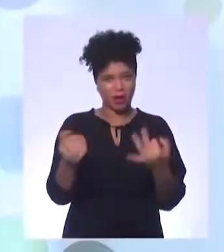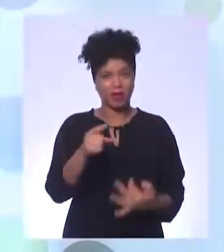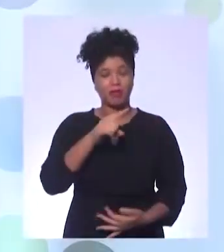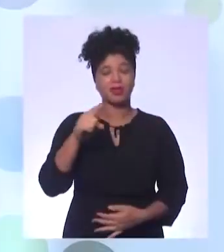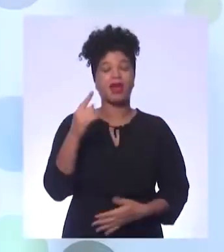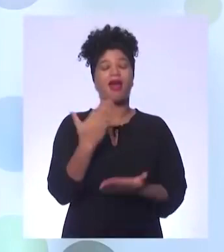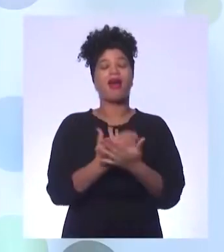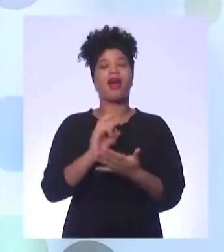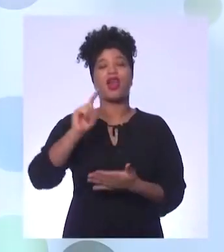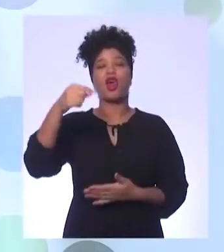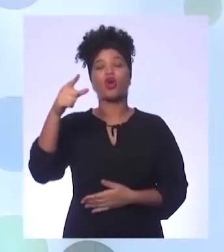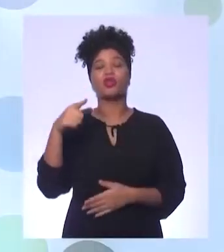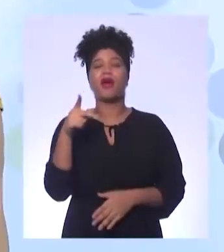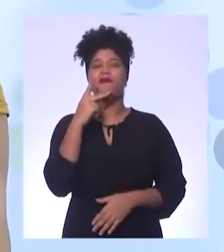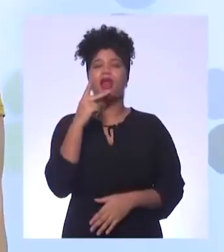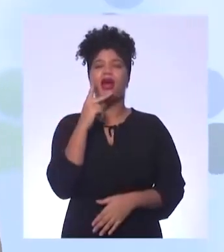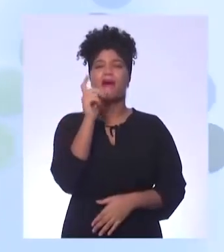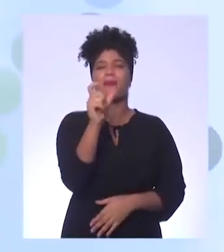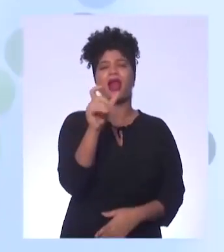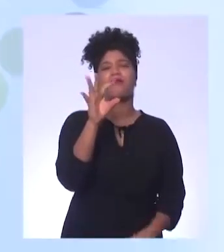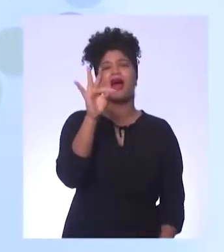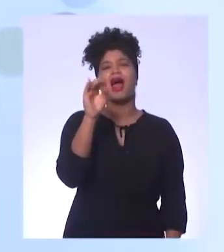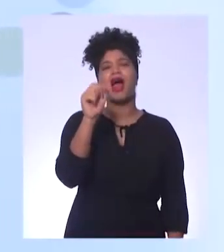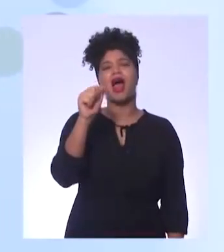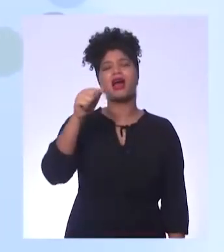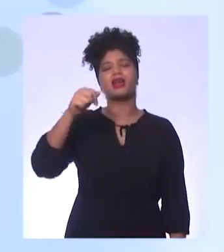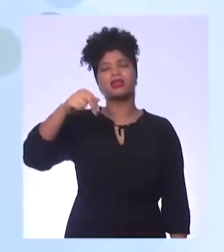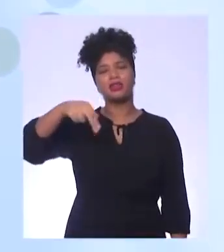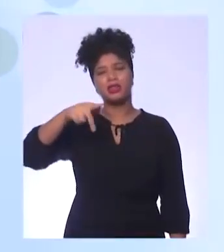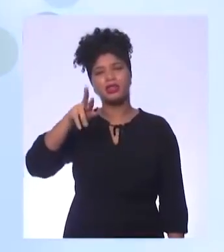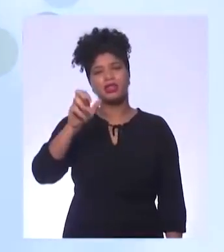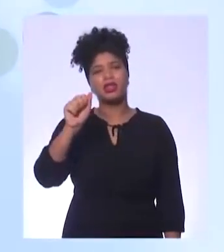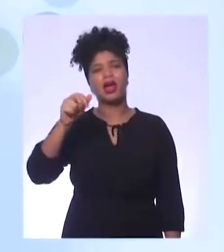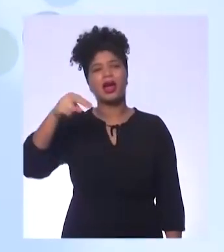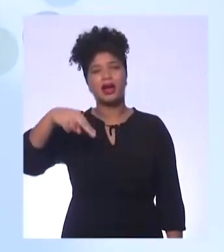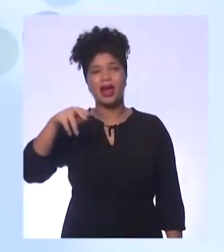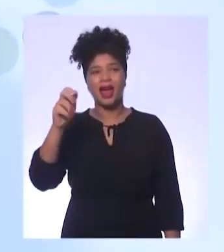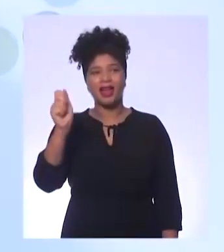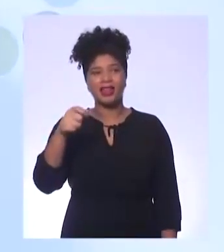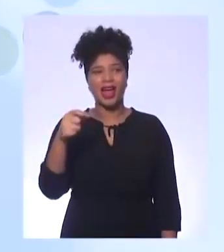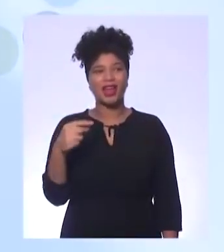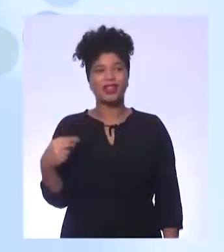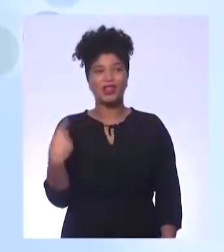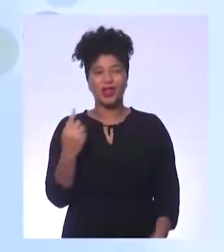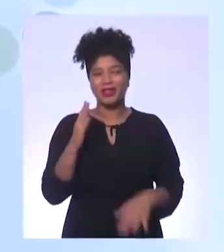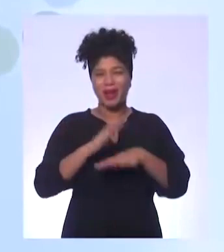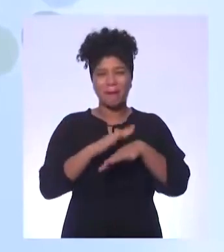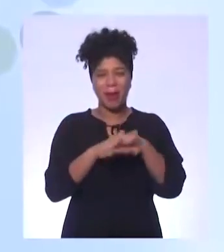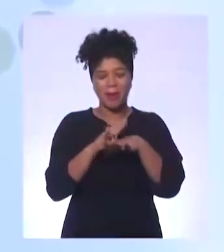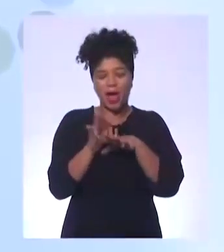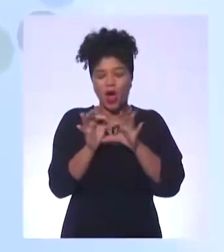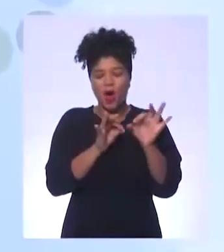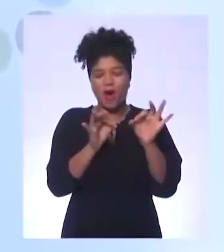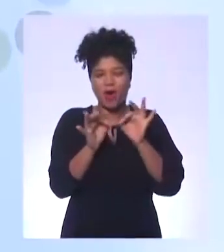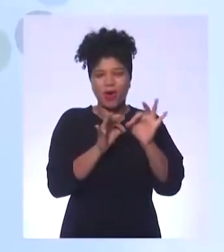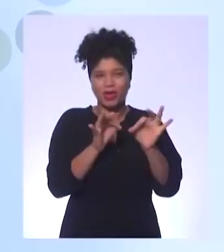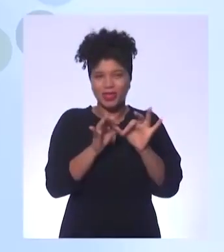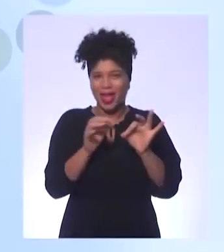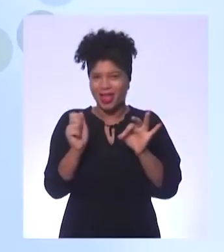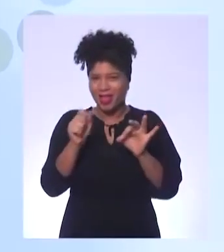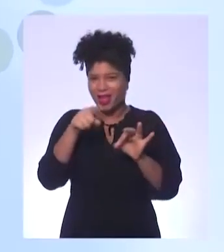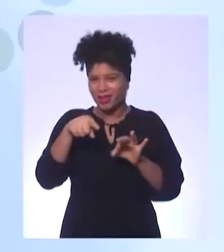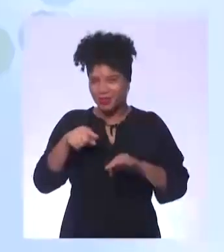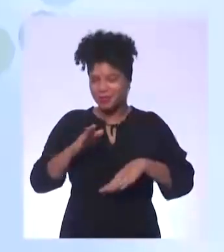gente vai falar sobre o Tangram. Então, quando a gente fala sobre o Tangram, o que acontece? Eu vou construir um Tangram. Então, para fazer a aula, vai ser uma aula meio mão na